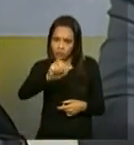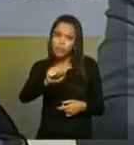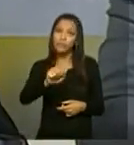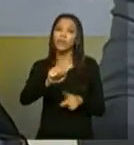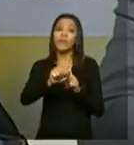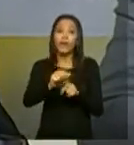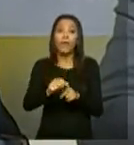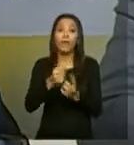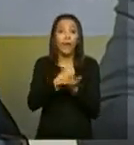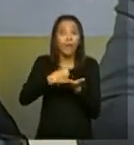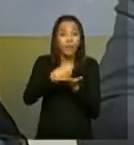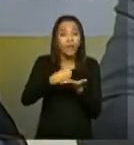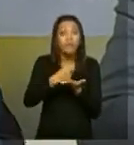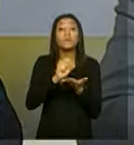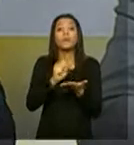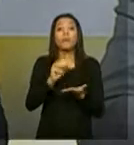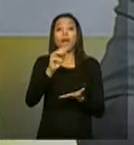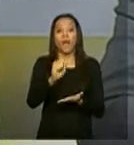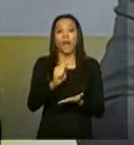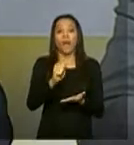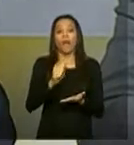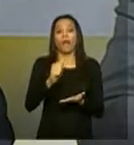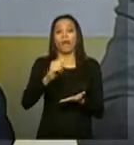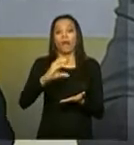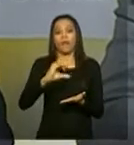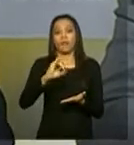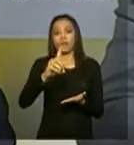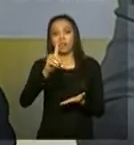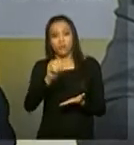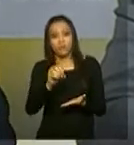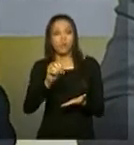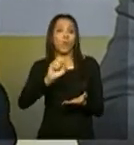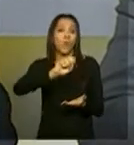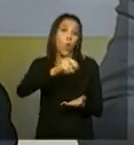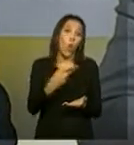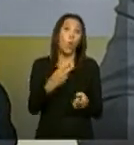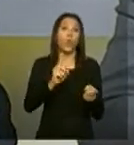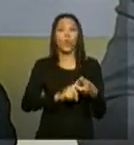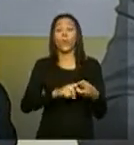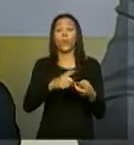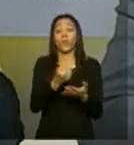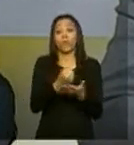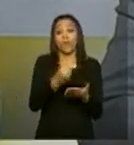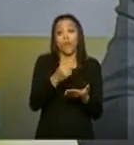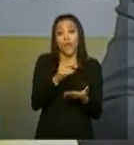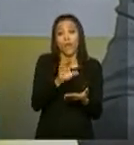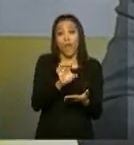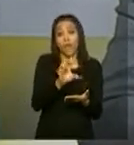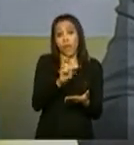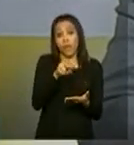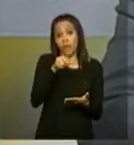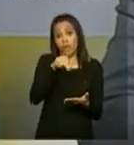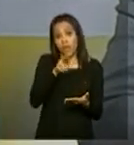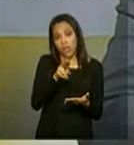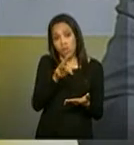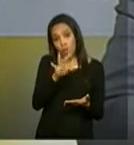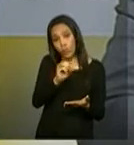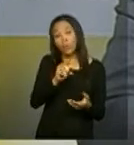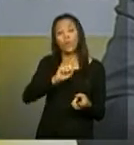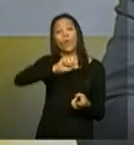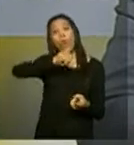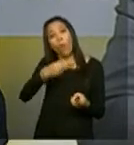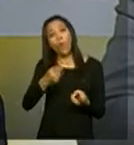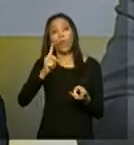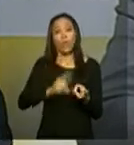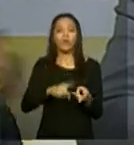assim no câmbio o que se extrai city emprega um meio neutro câmbio que se extrai assembléia o maior clássico